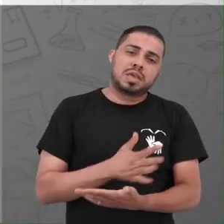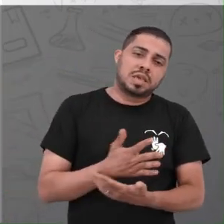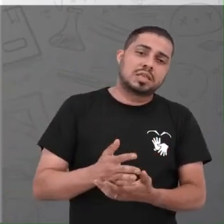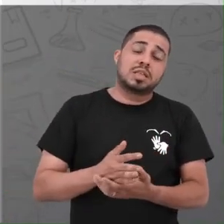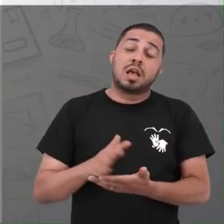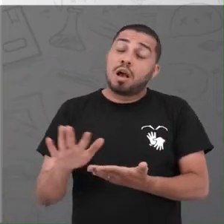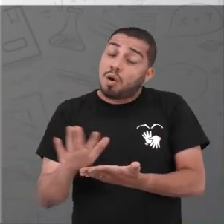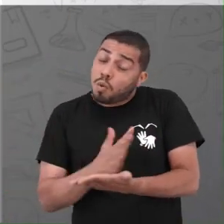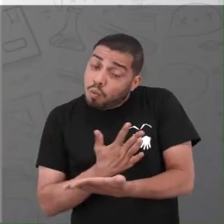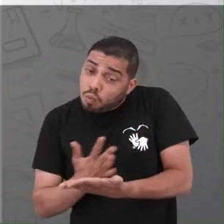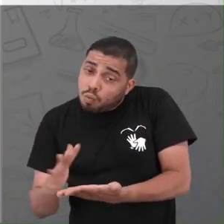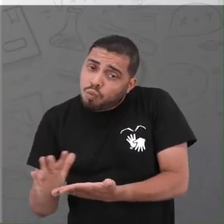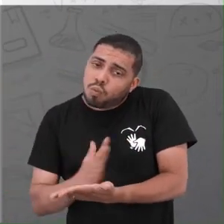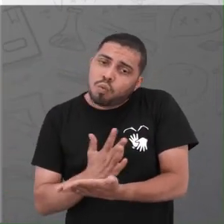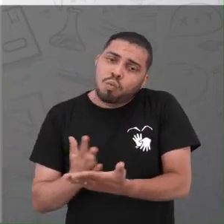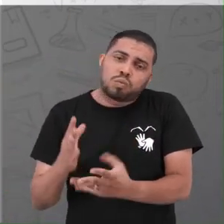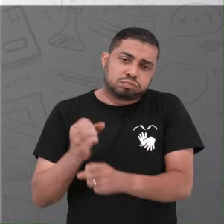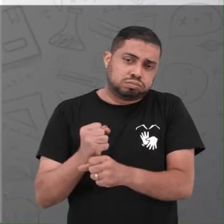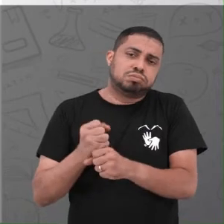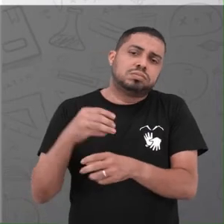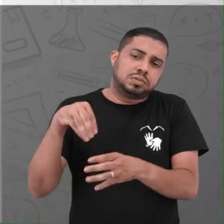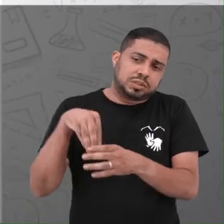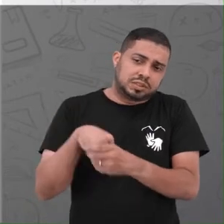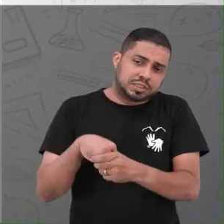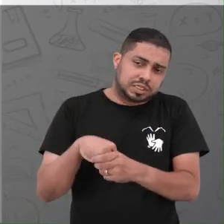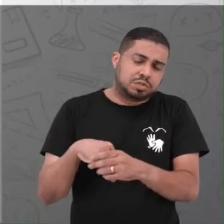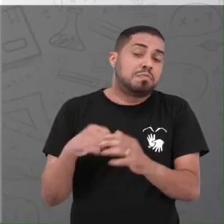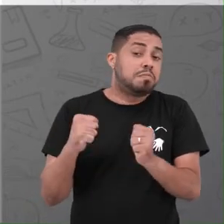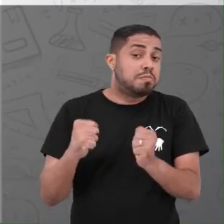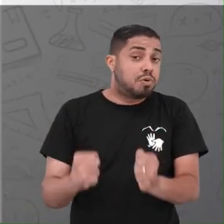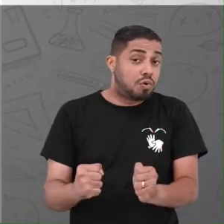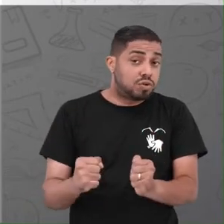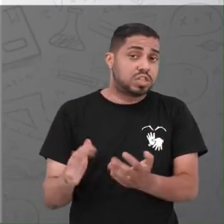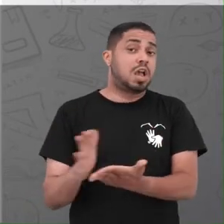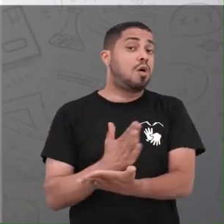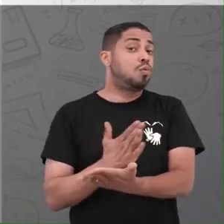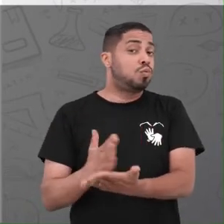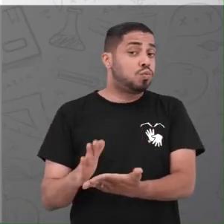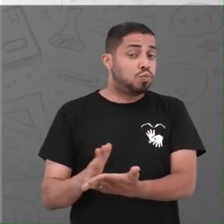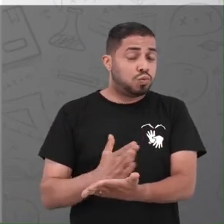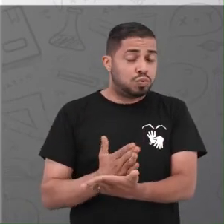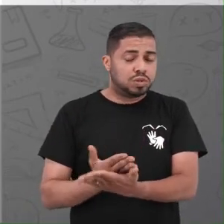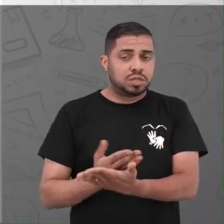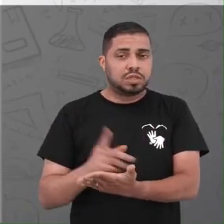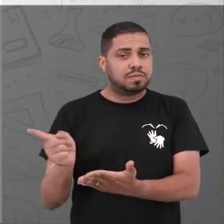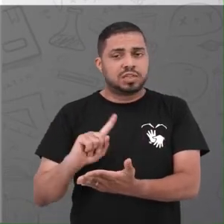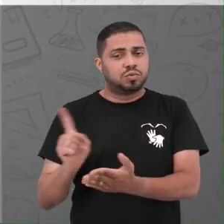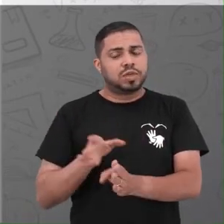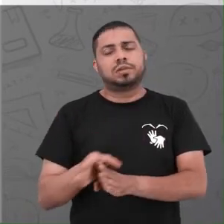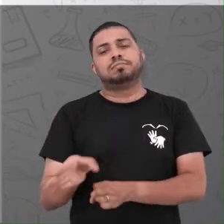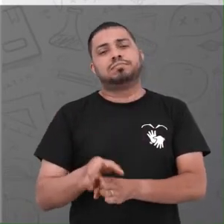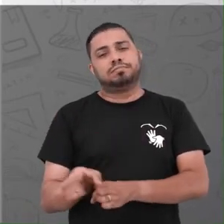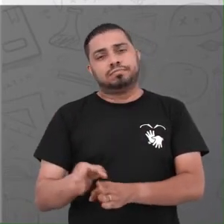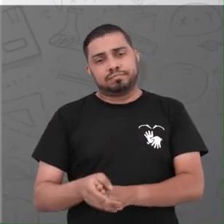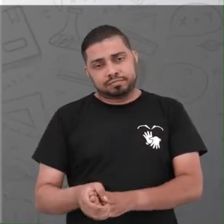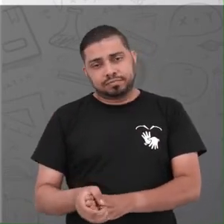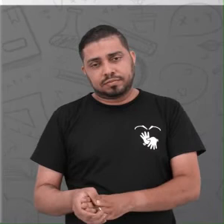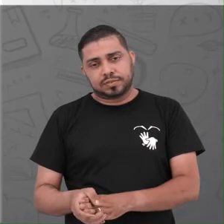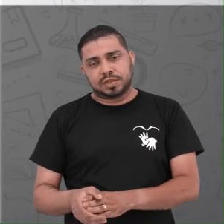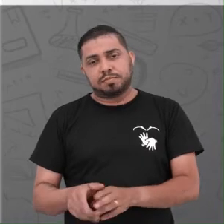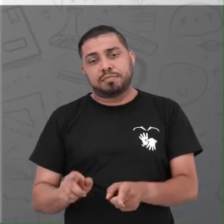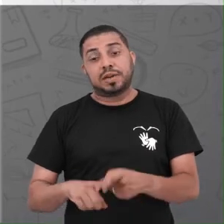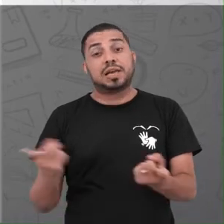momentos, as cotas dentro de alguns objetos elas podem ser feitas, mas não é recomendado, justamente para